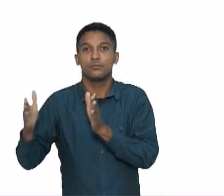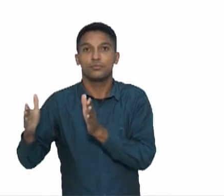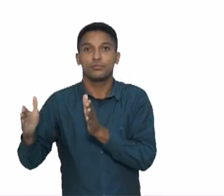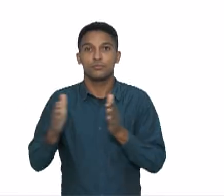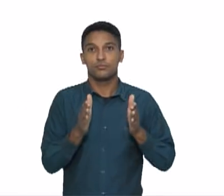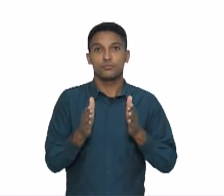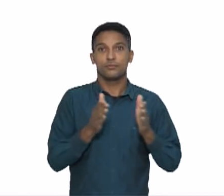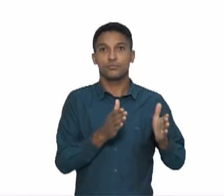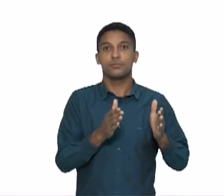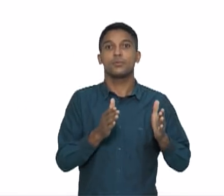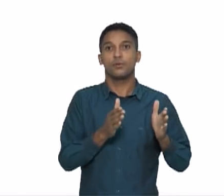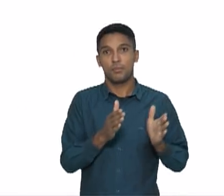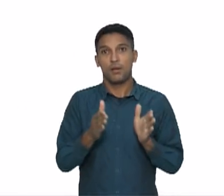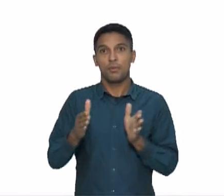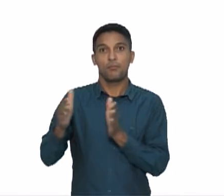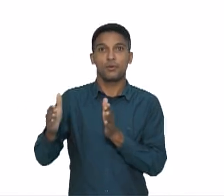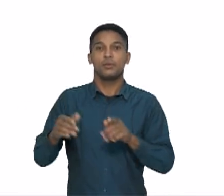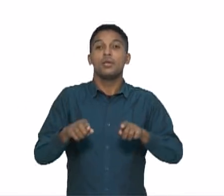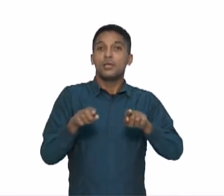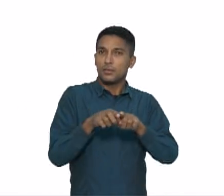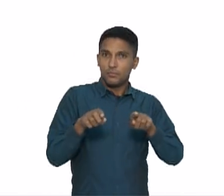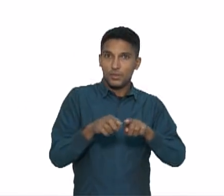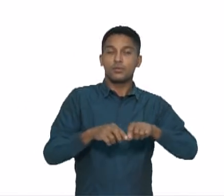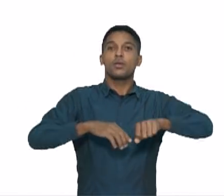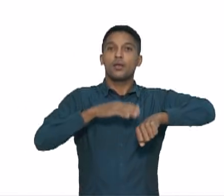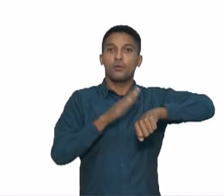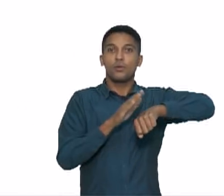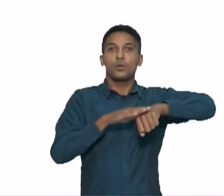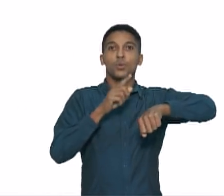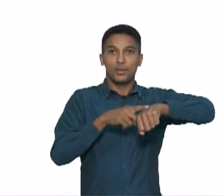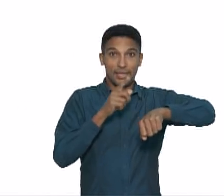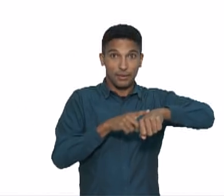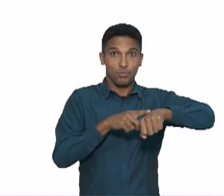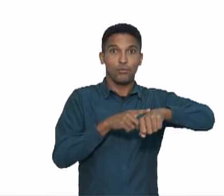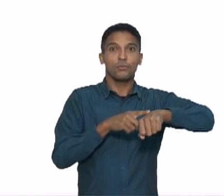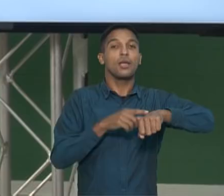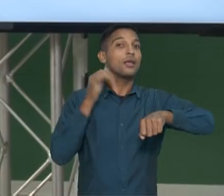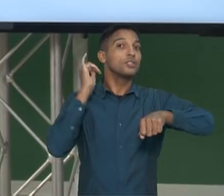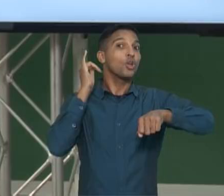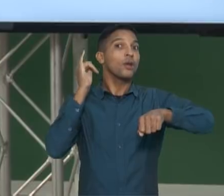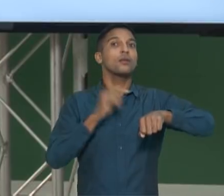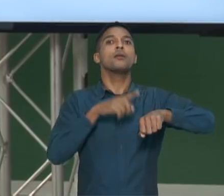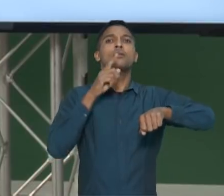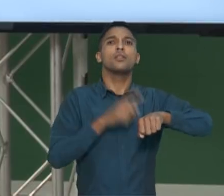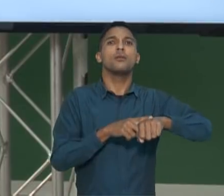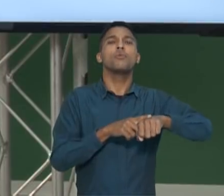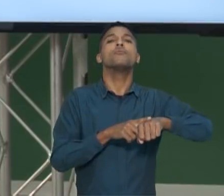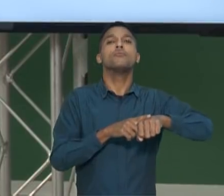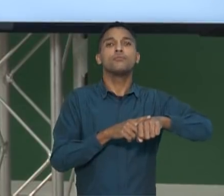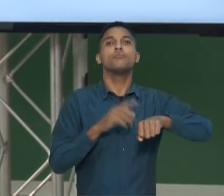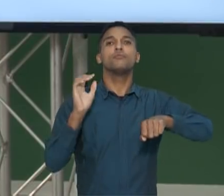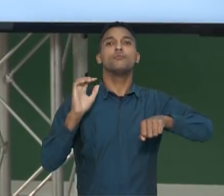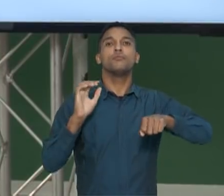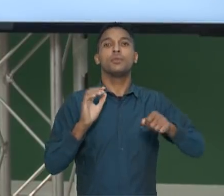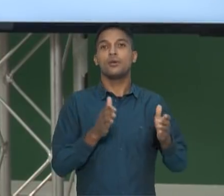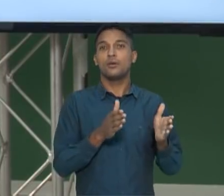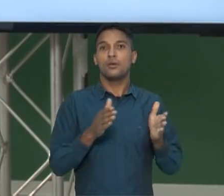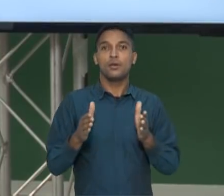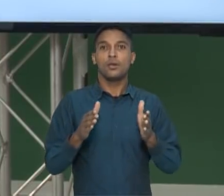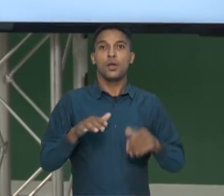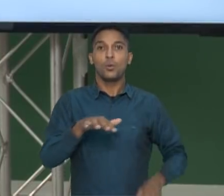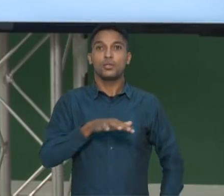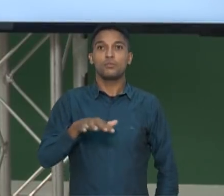do tempo, do espaço, o enredo e o conflito, né? A questão do tempo em que os fatos acontecem. Esses